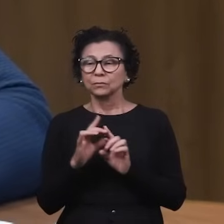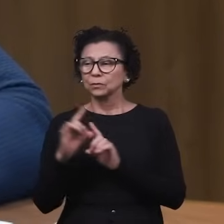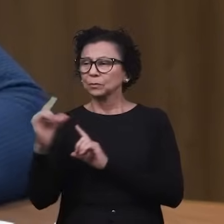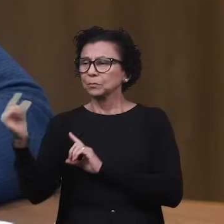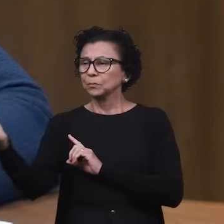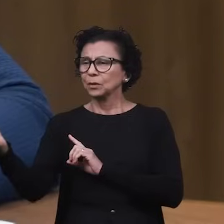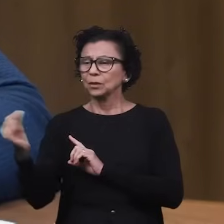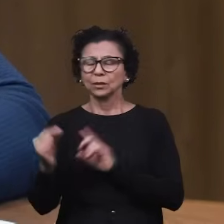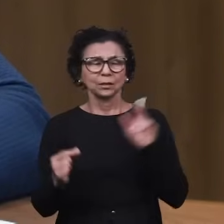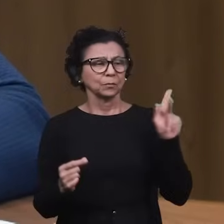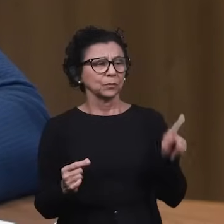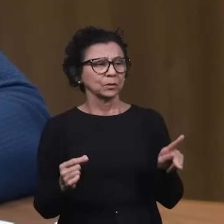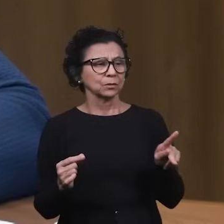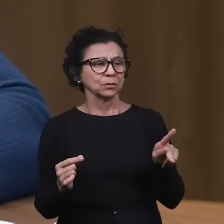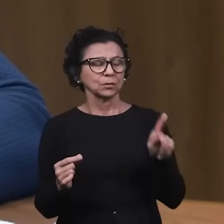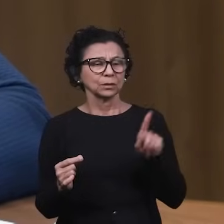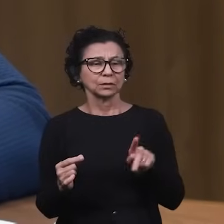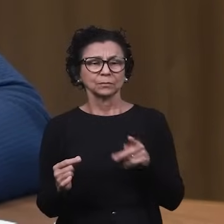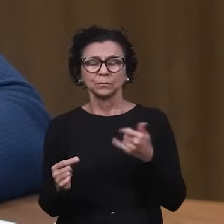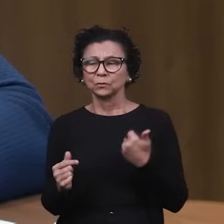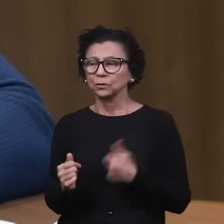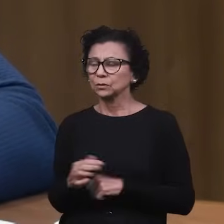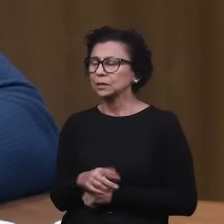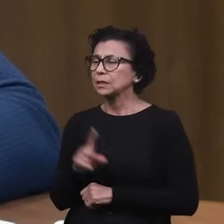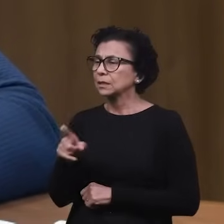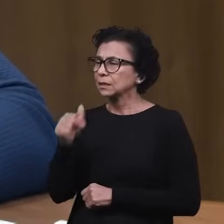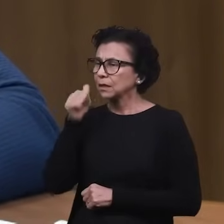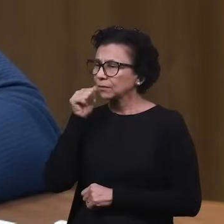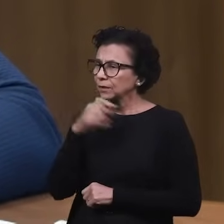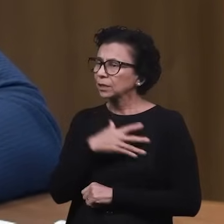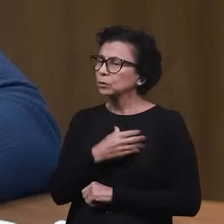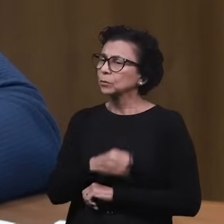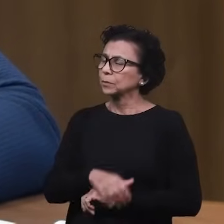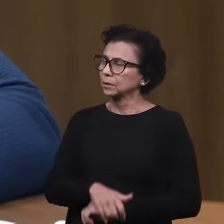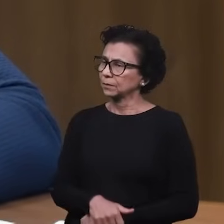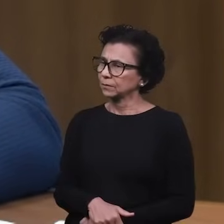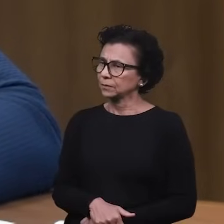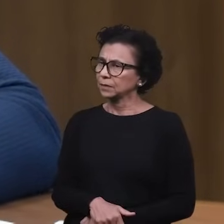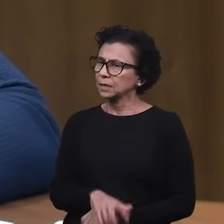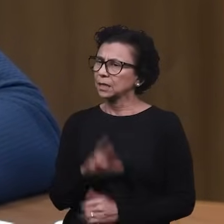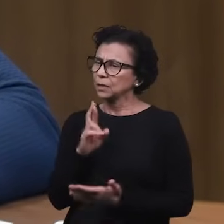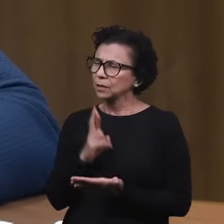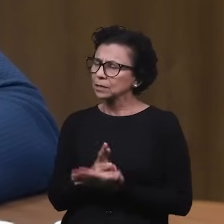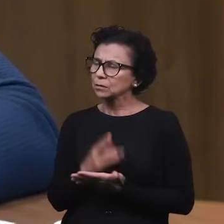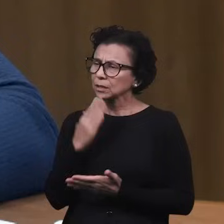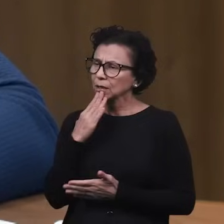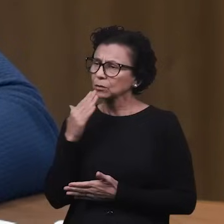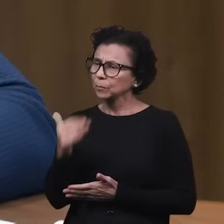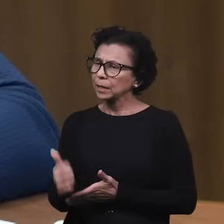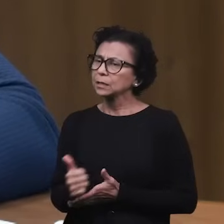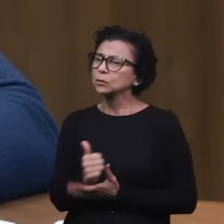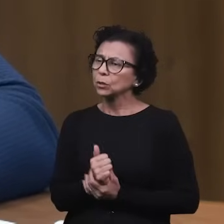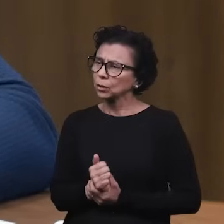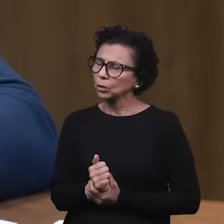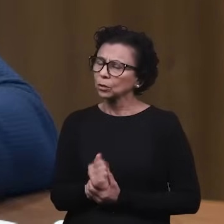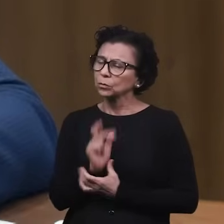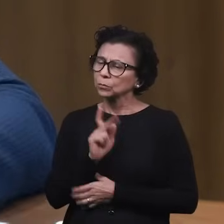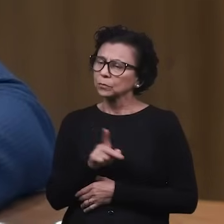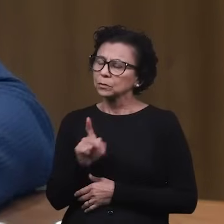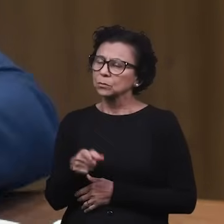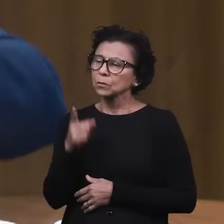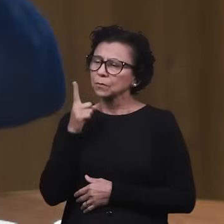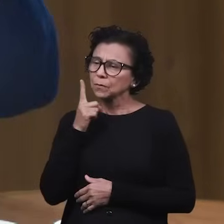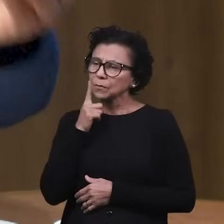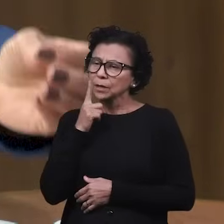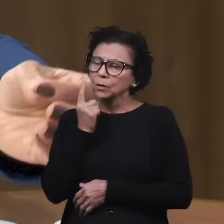falou assim: você está vendo, minha filha? Isso é o maior benefício que uma professora pode ter. É quando ela vê o seu